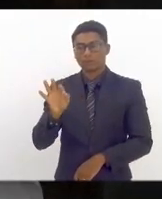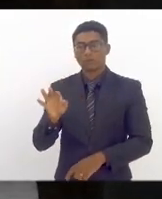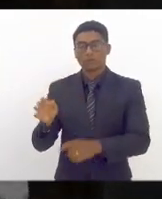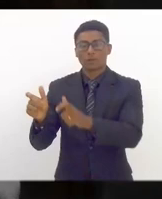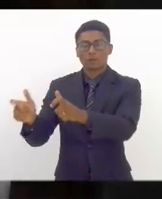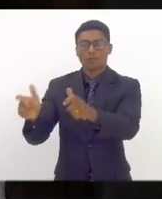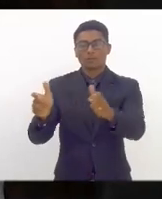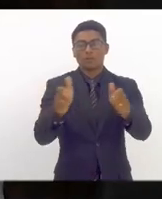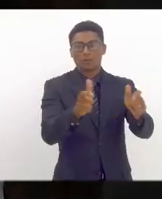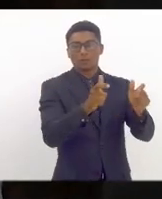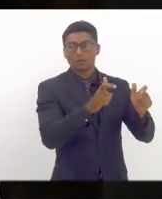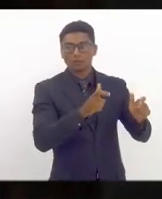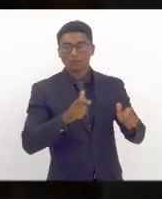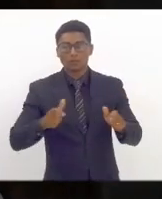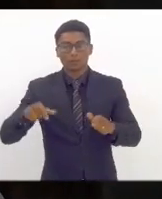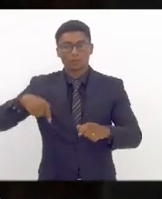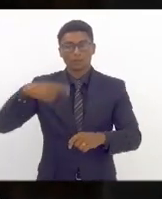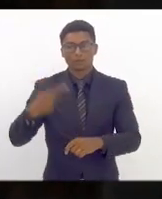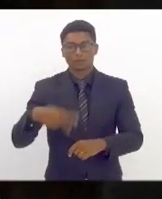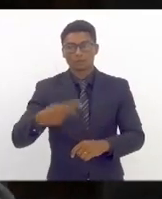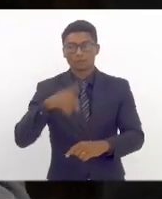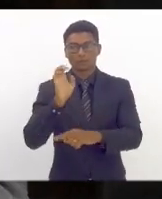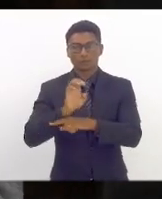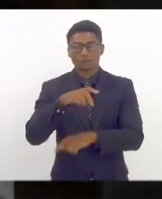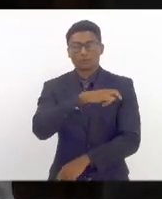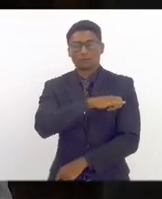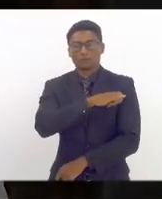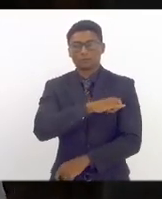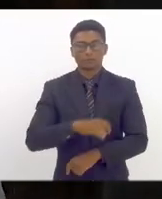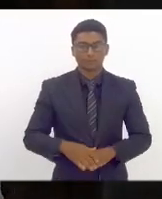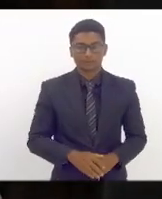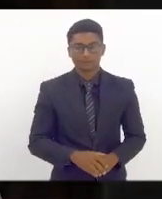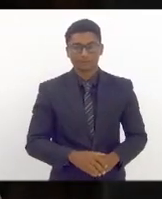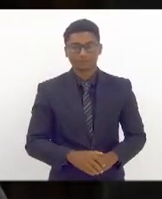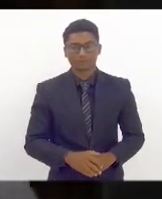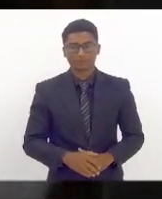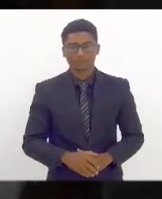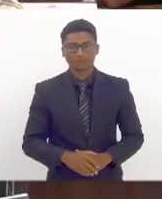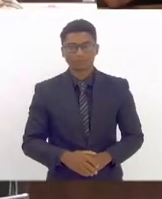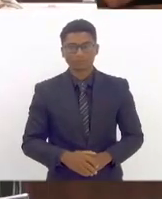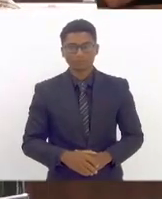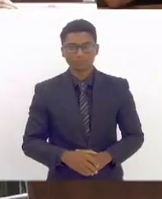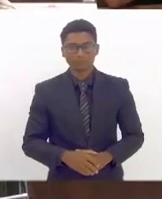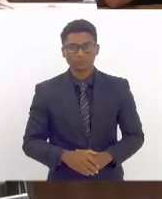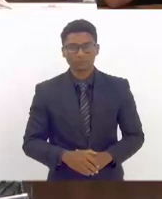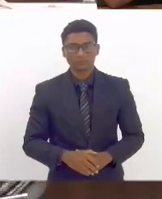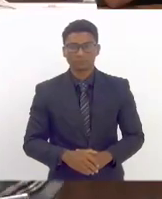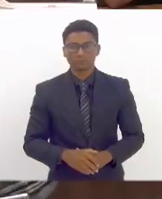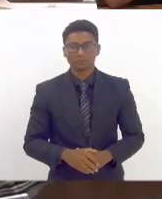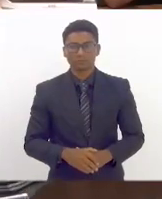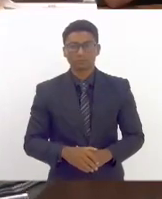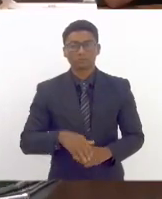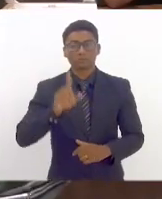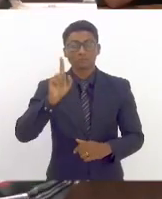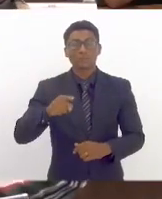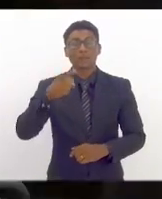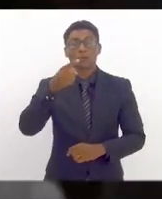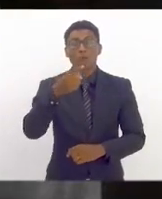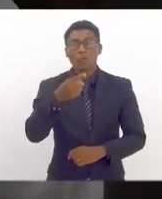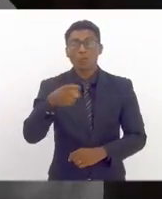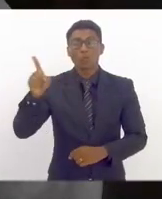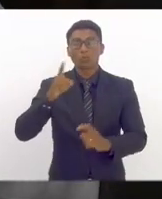diversas regiões do Estado esta será a última sessão